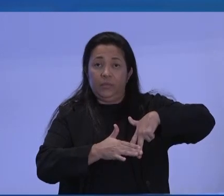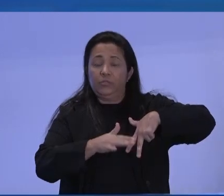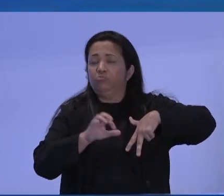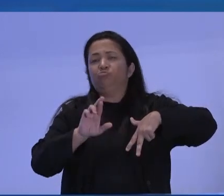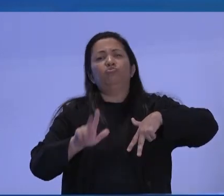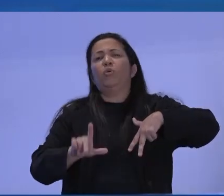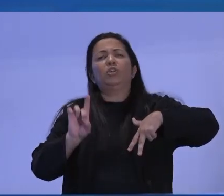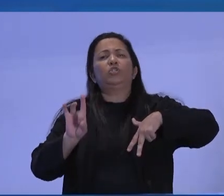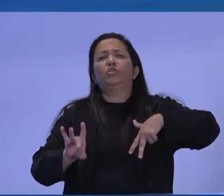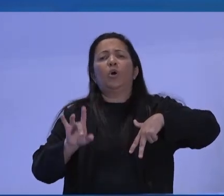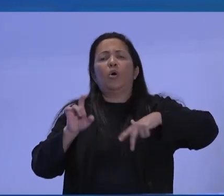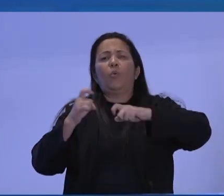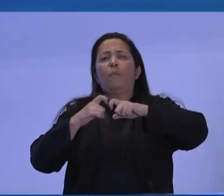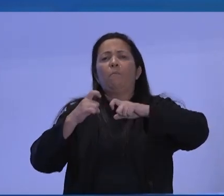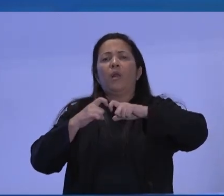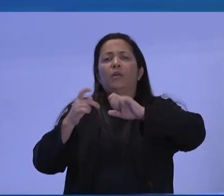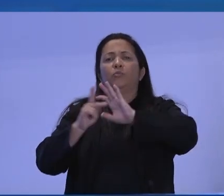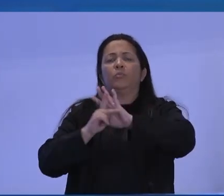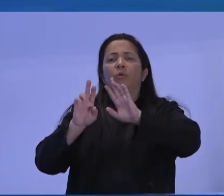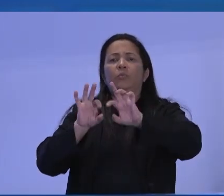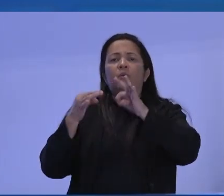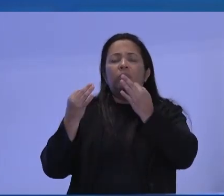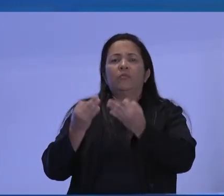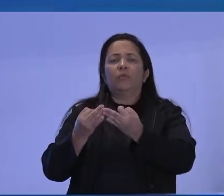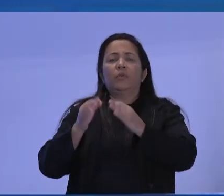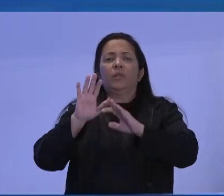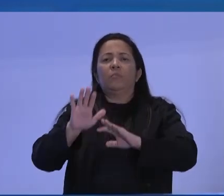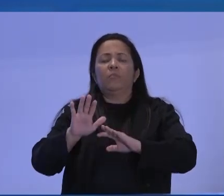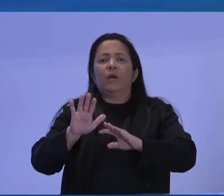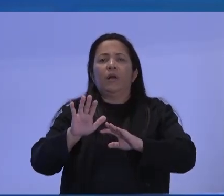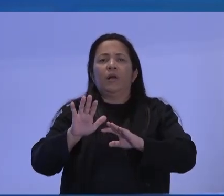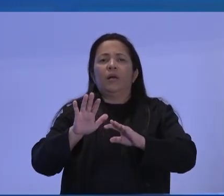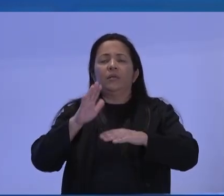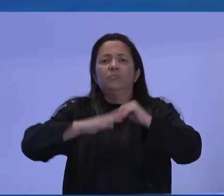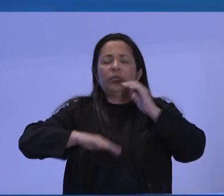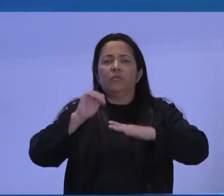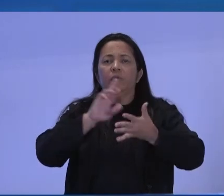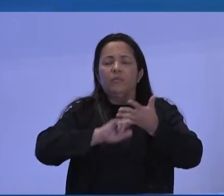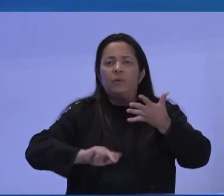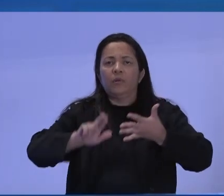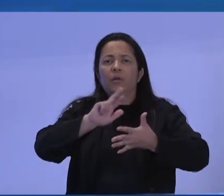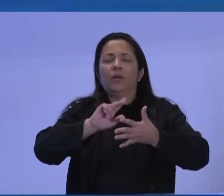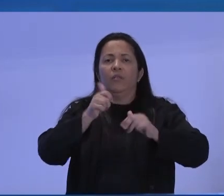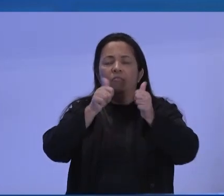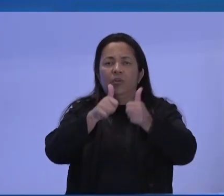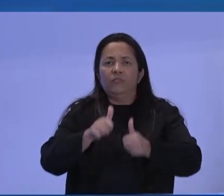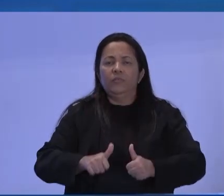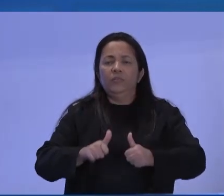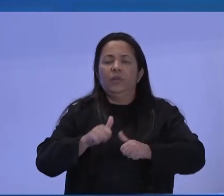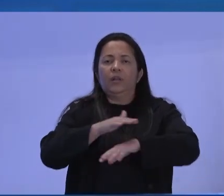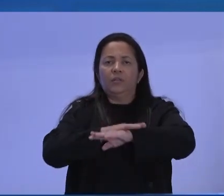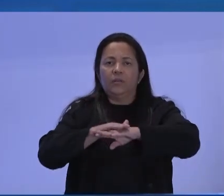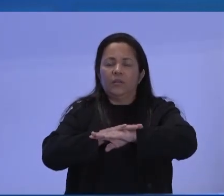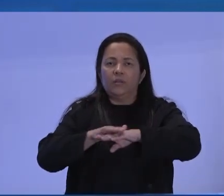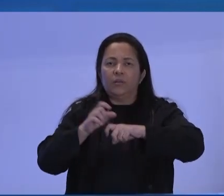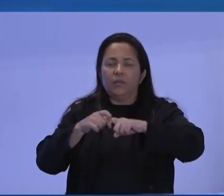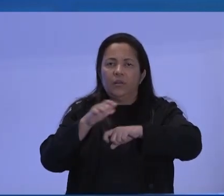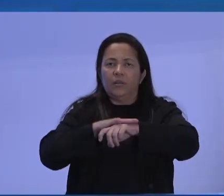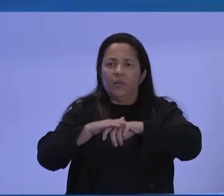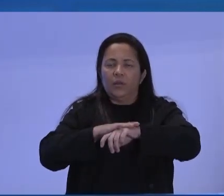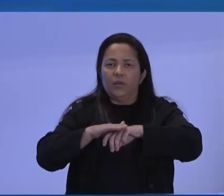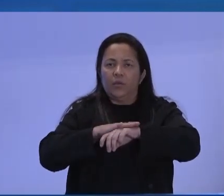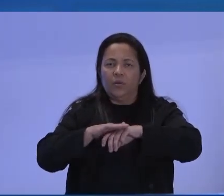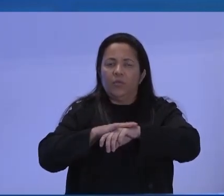família que vai avaliar, mas todas as outras especialidades, né? O dermatologista, o neurologista, o ortopedista, o odontólogo que vai